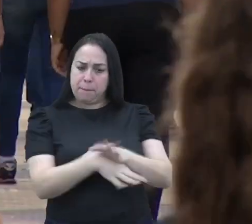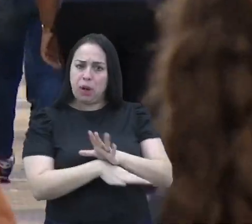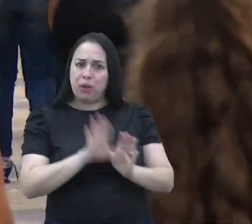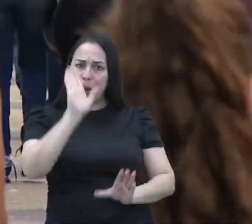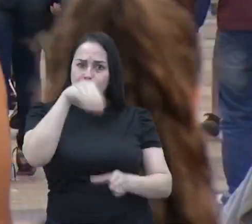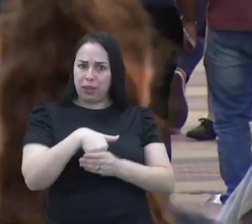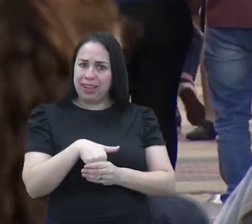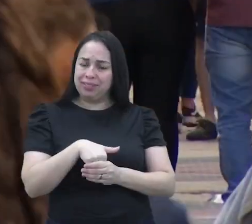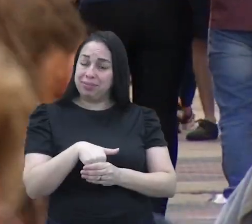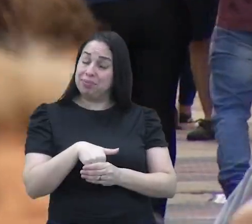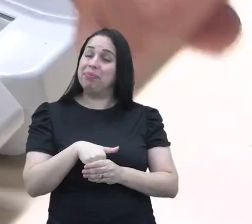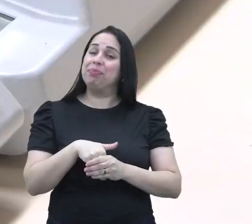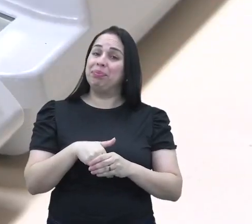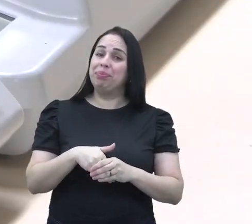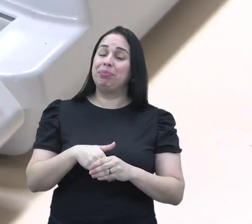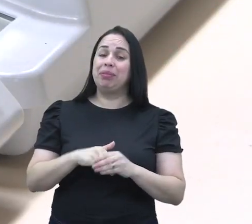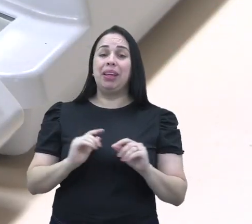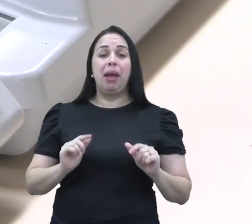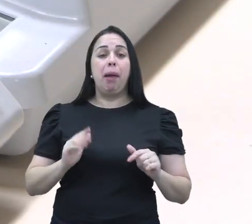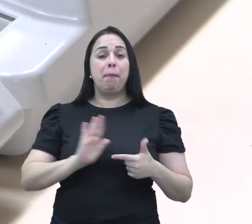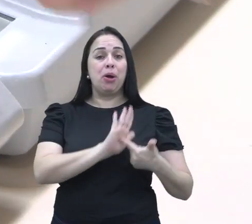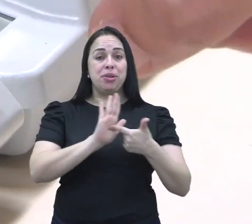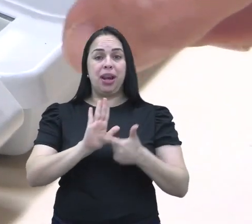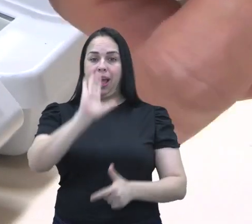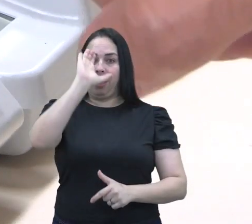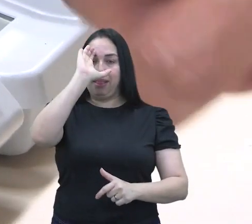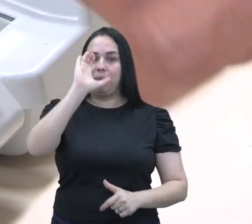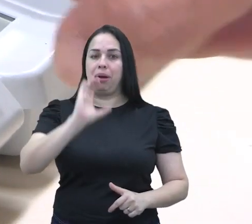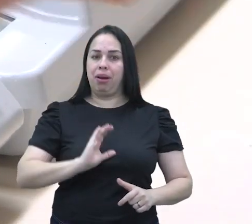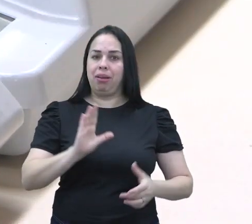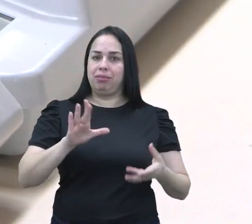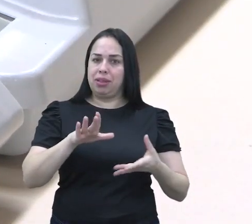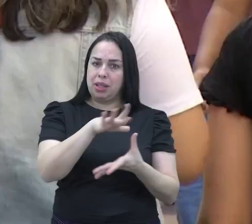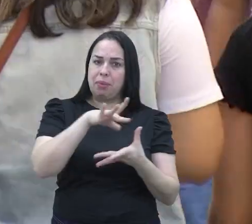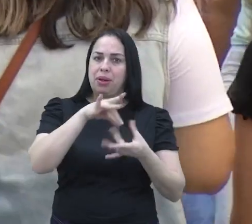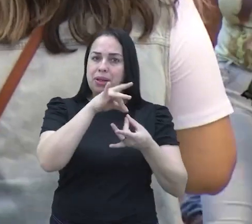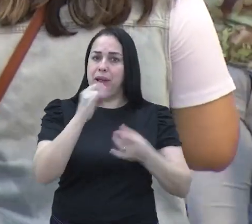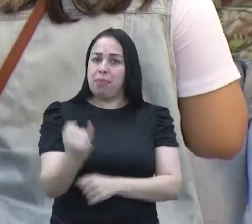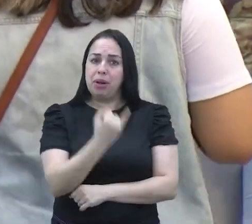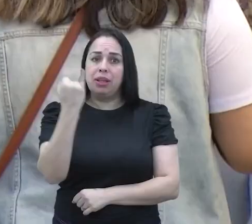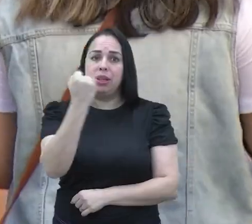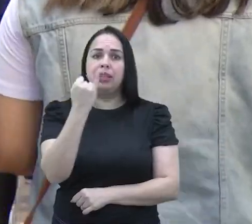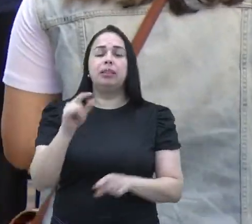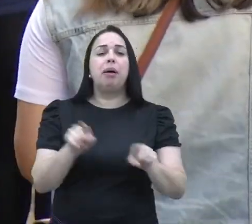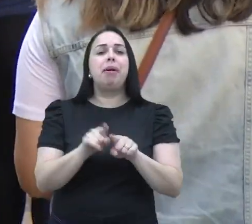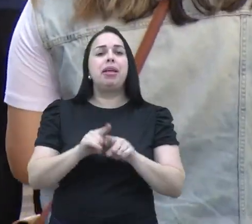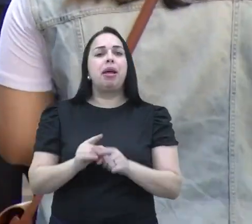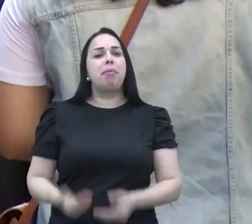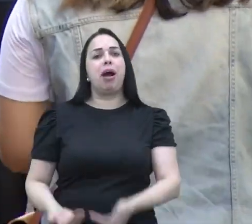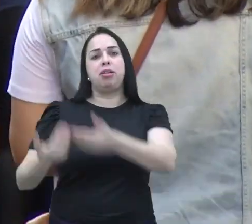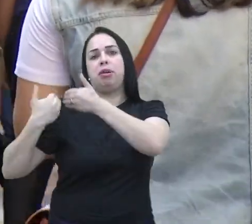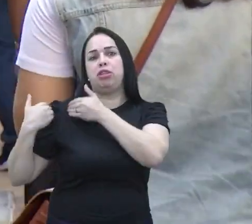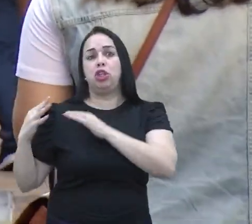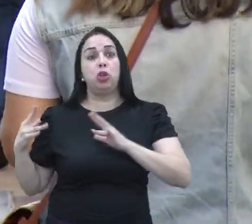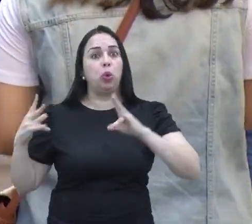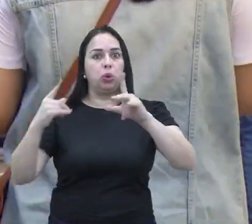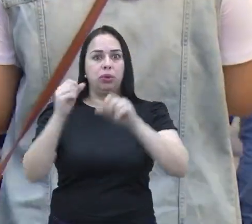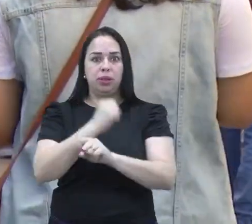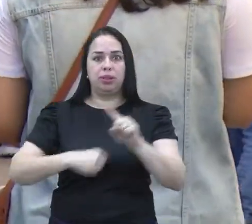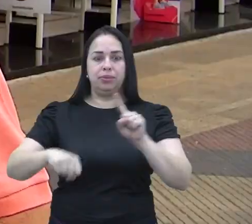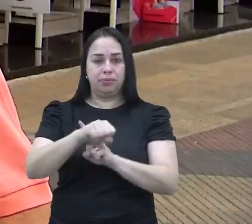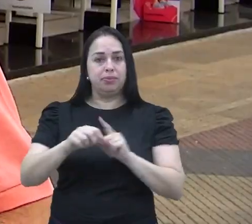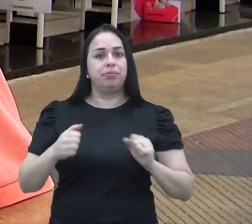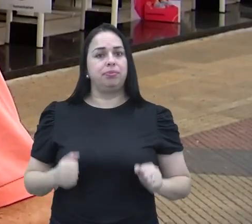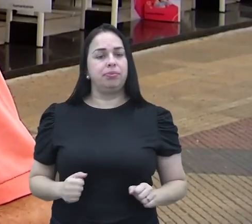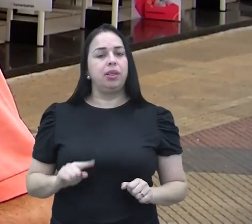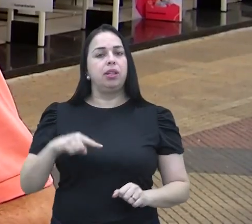está preparado para votar? Exercer a democracia é importante. e também um dever de toda a